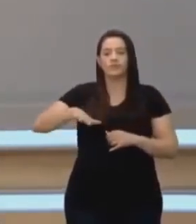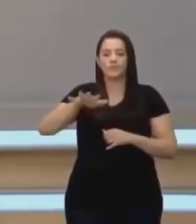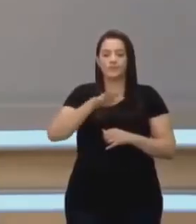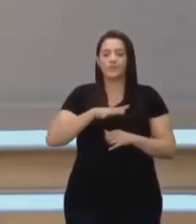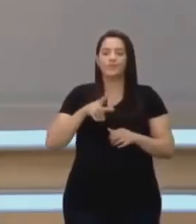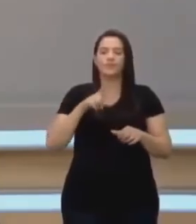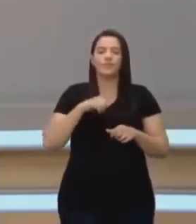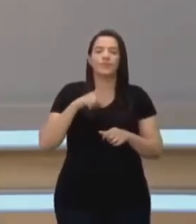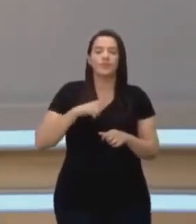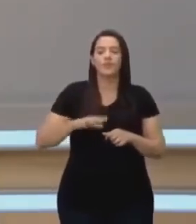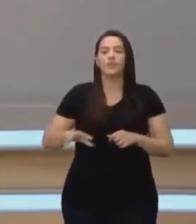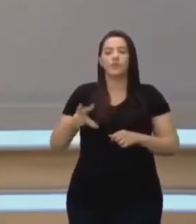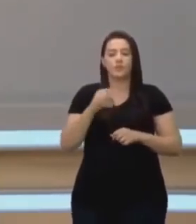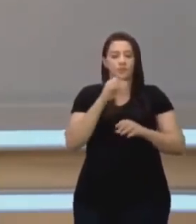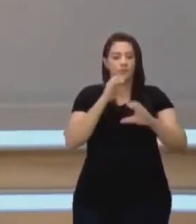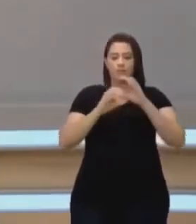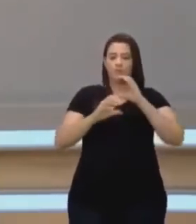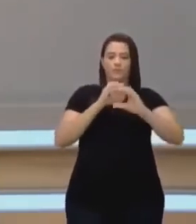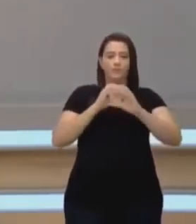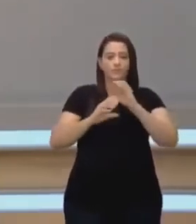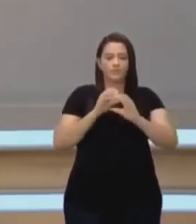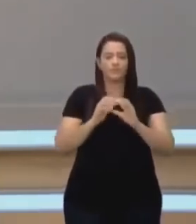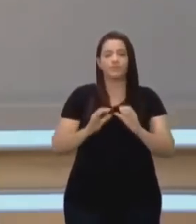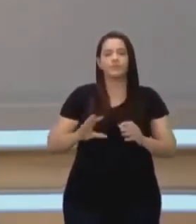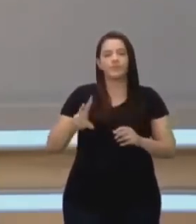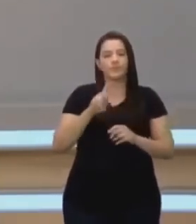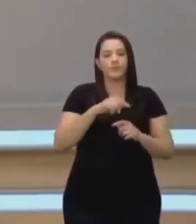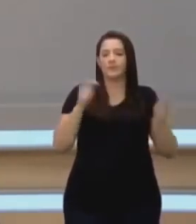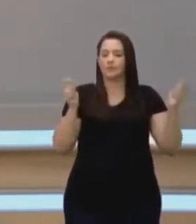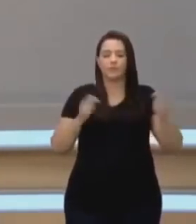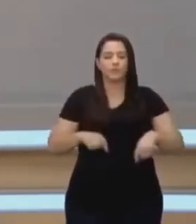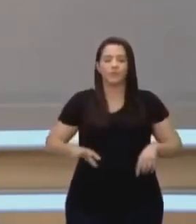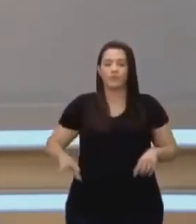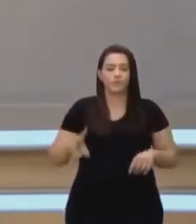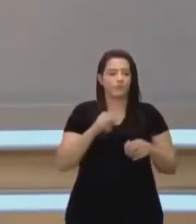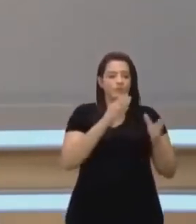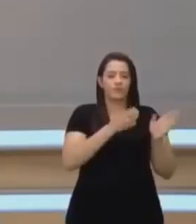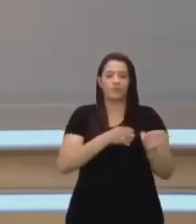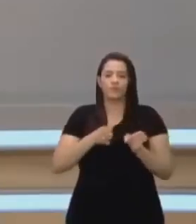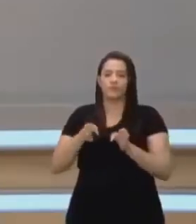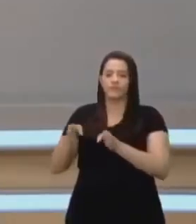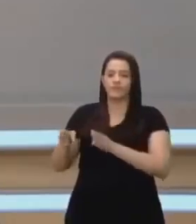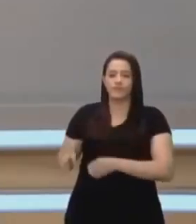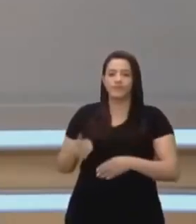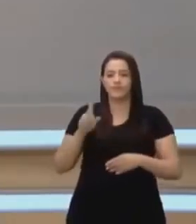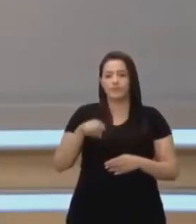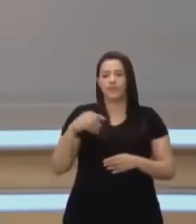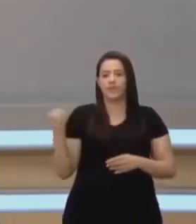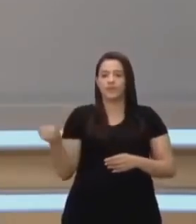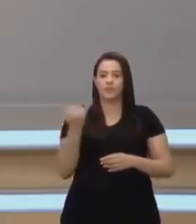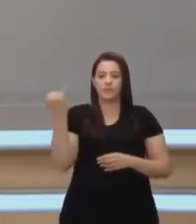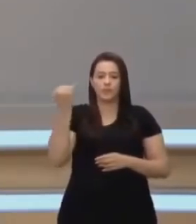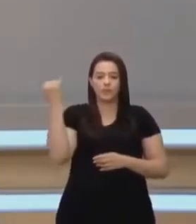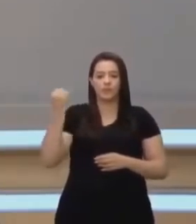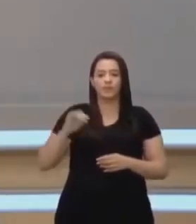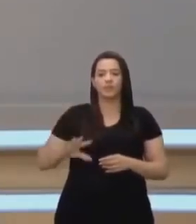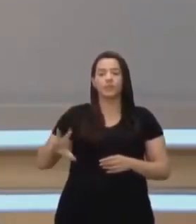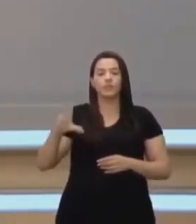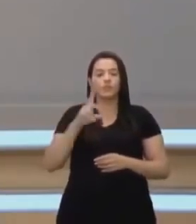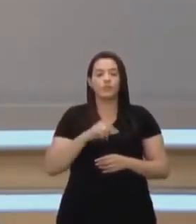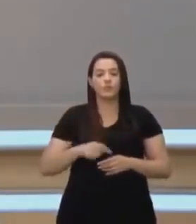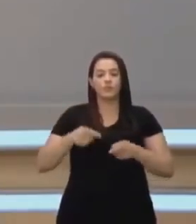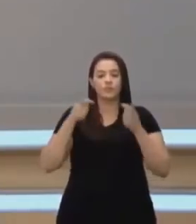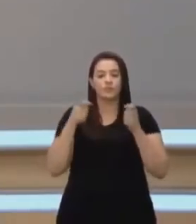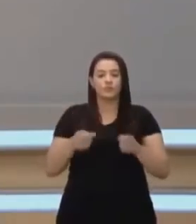o EUNEP vai fazer toda a comunicação para que a gente possa aí se reorganizar, mas é importante que a gente fixe esse